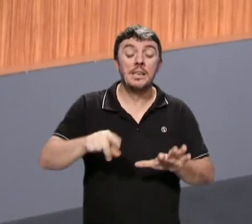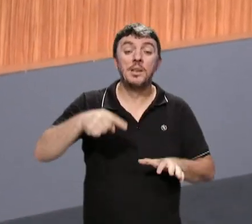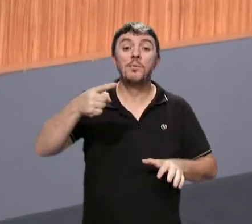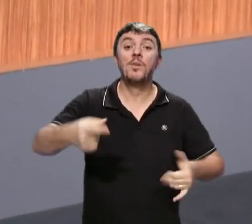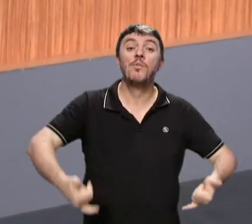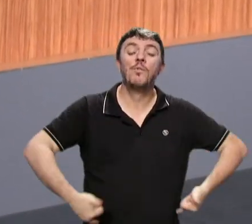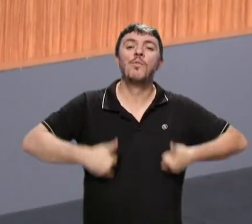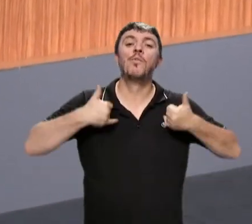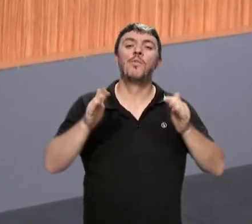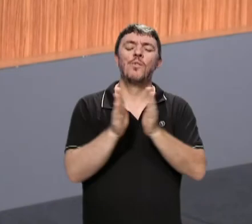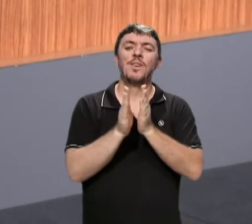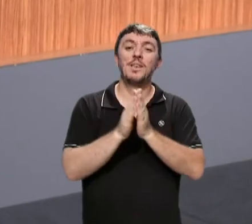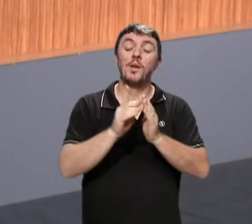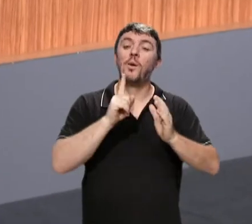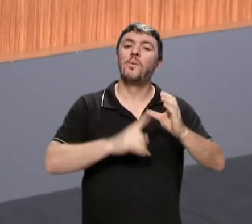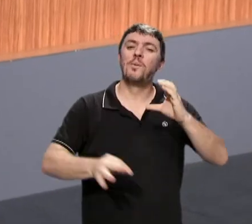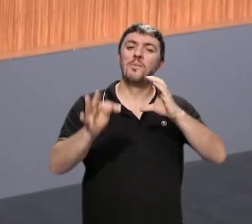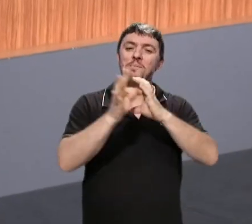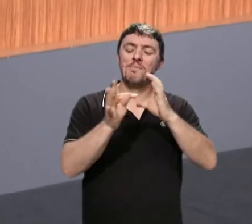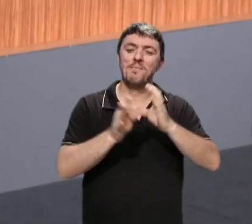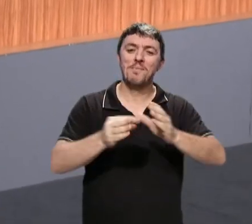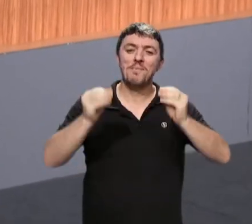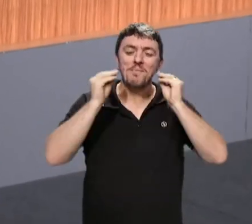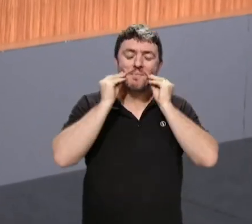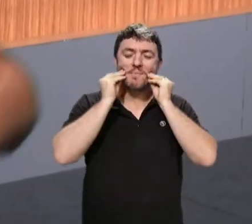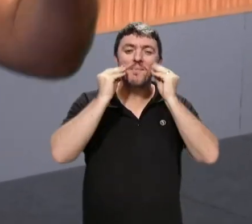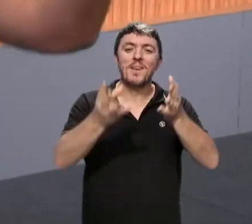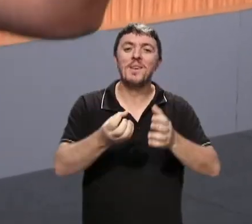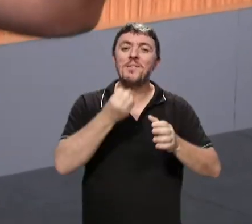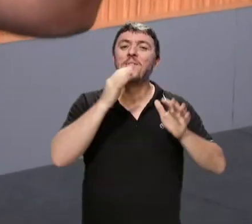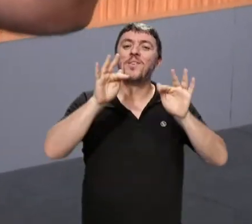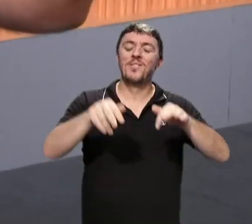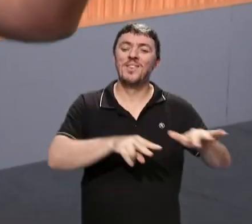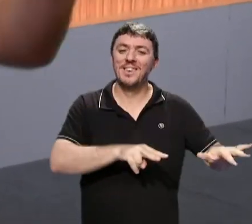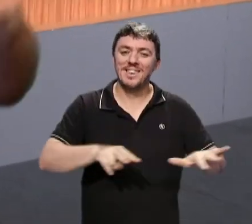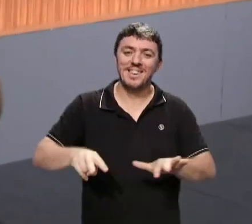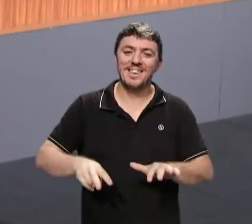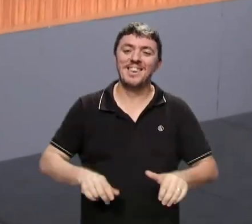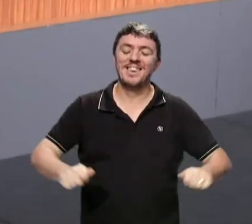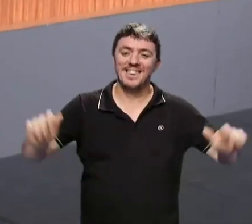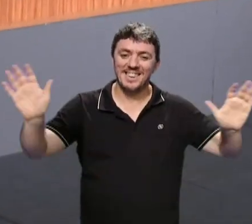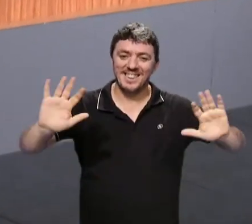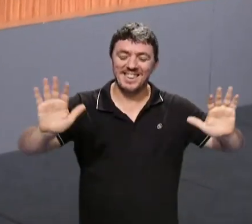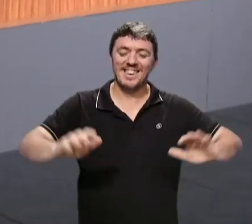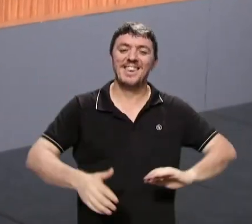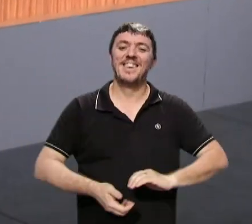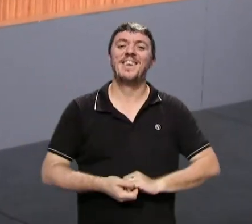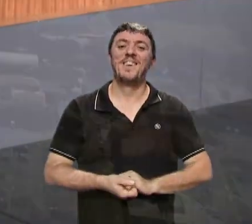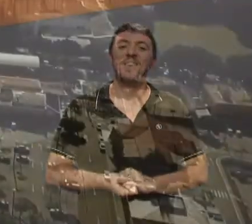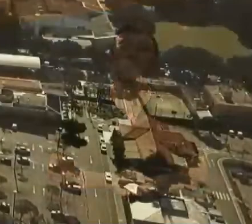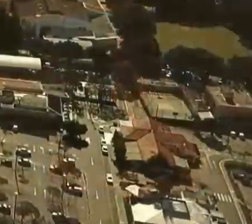comemorar juntos, com certeza, viu? Um beijo enorme, um ótimo fim de semana. Aproveita o sábado, aproveita o domingo. Tchau!